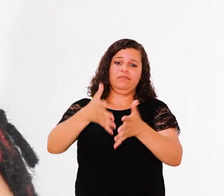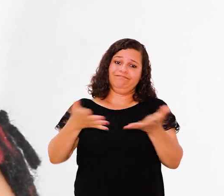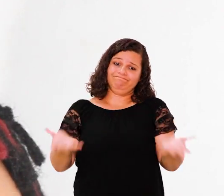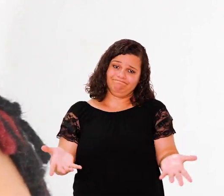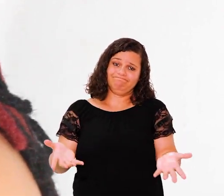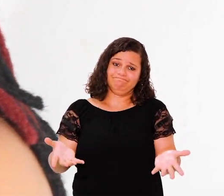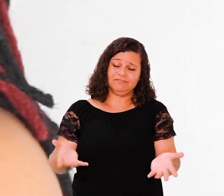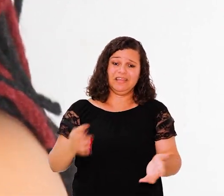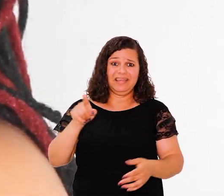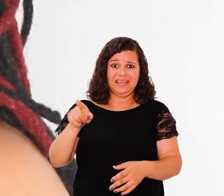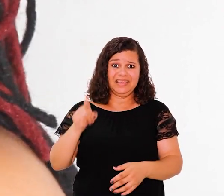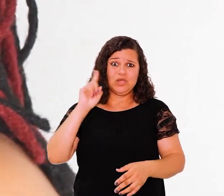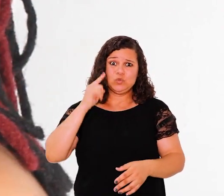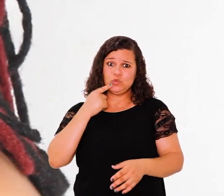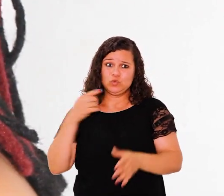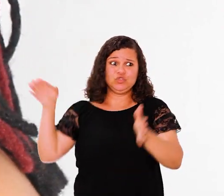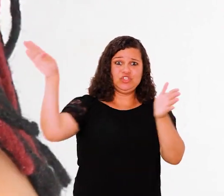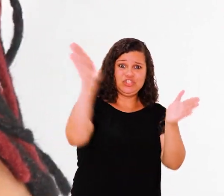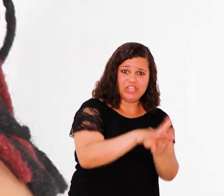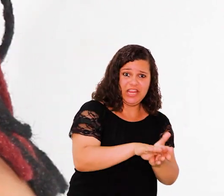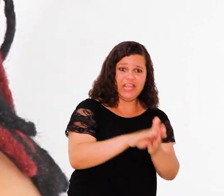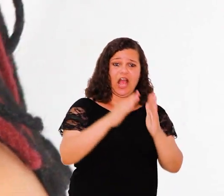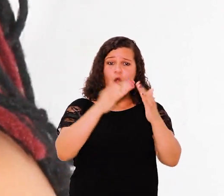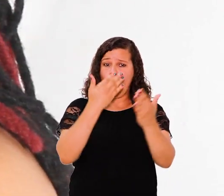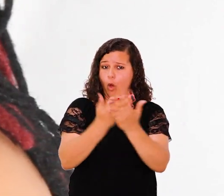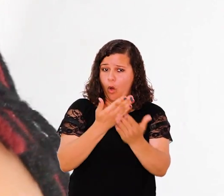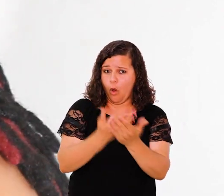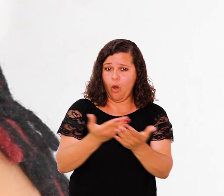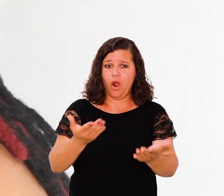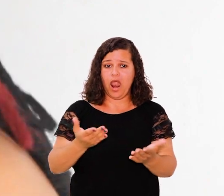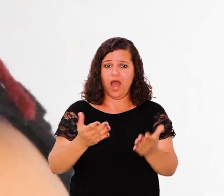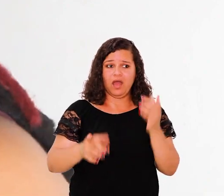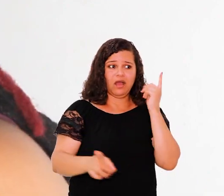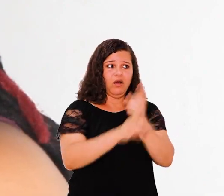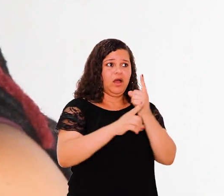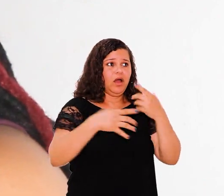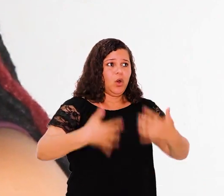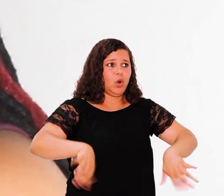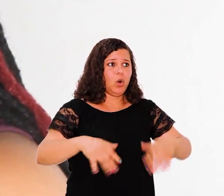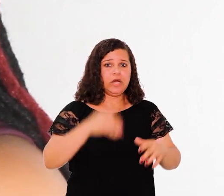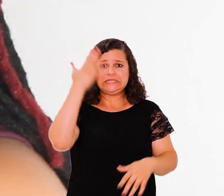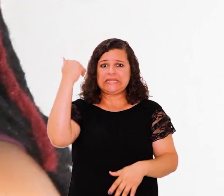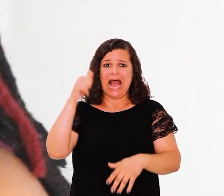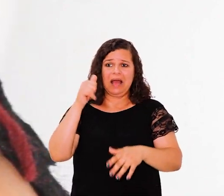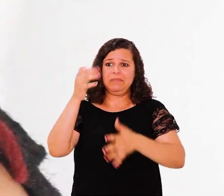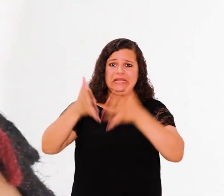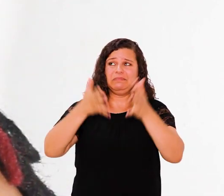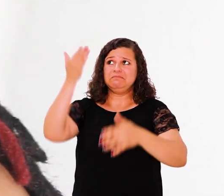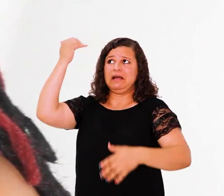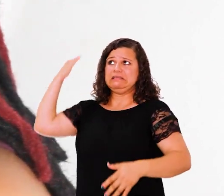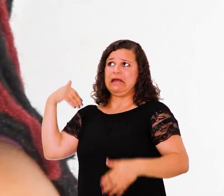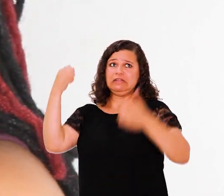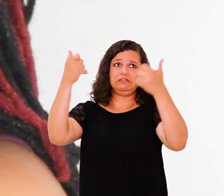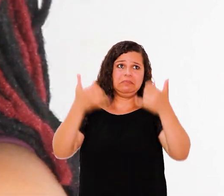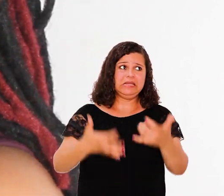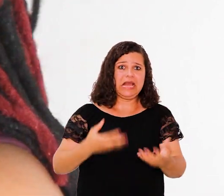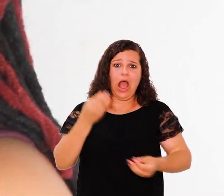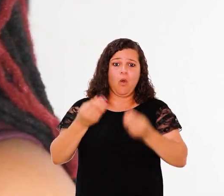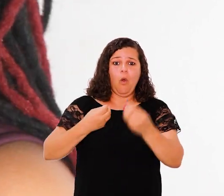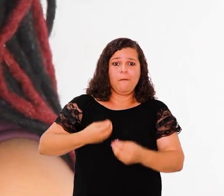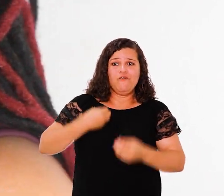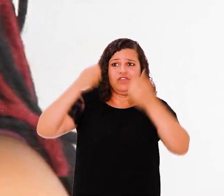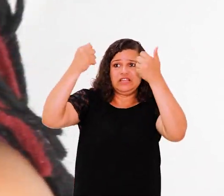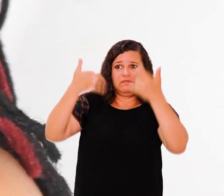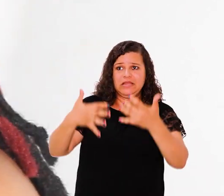vai aprender Libras. E aí quando o surdo chega pra gente, às vezes na escola e tal, ele não sabe de muitas coisas do passado, ele não sabe de